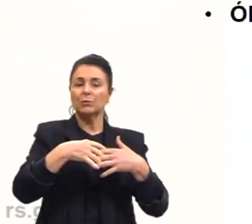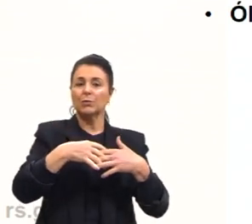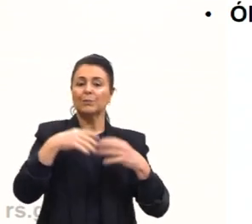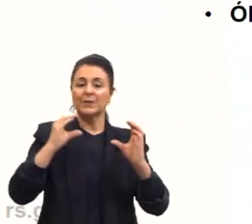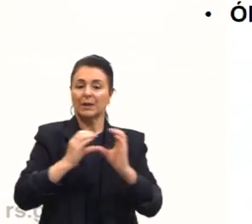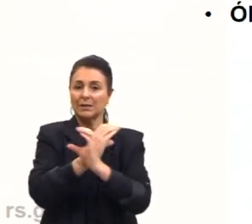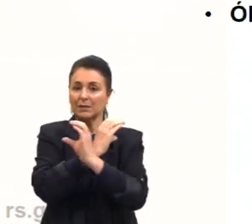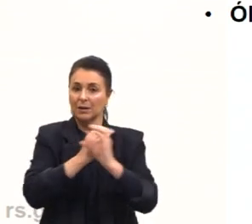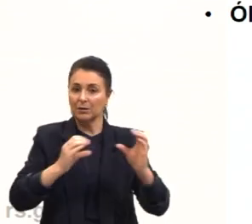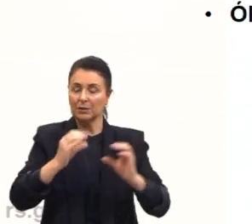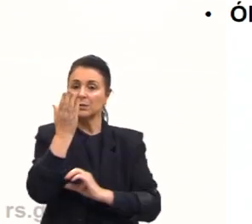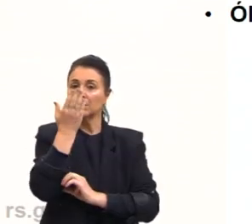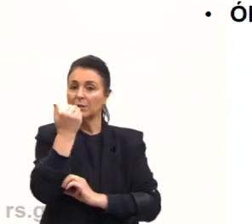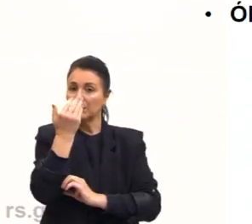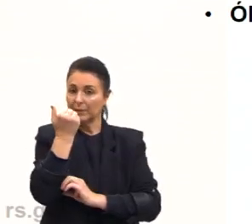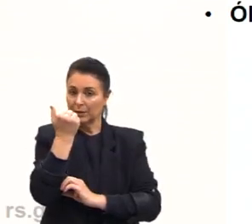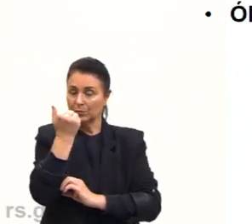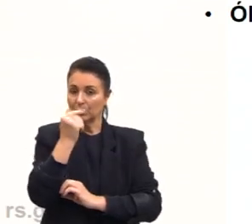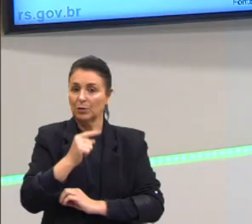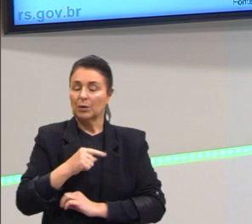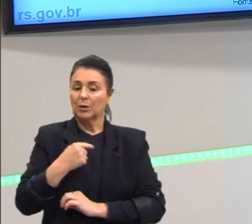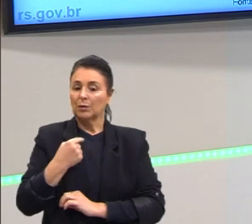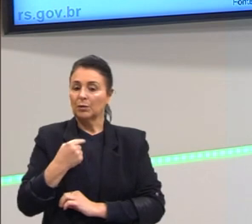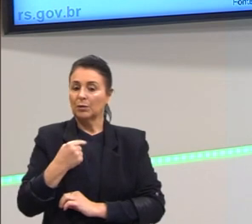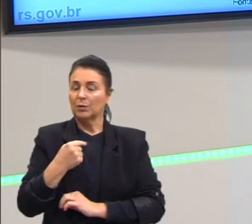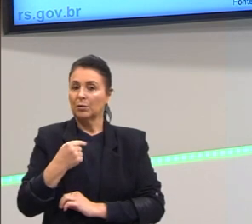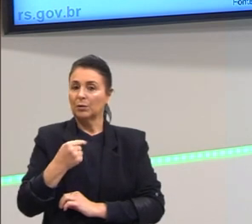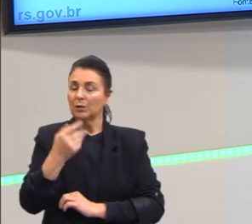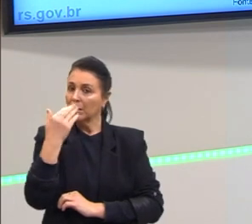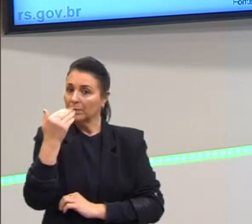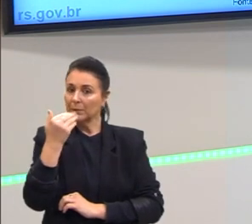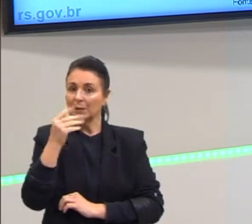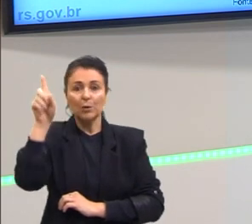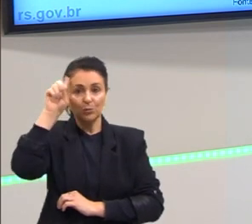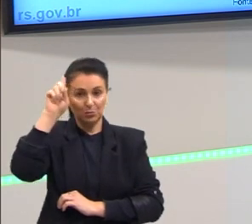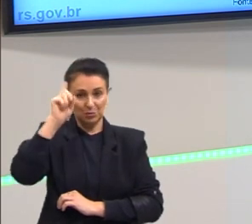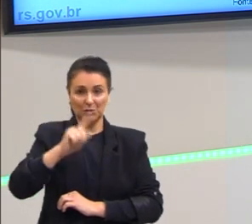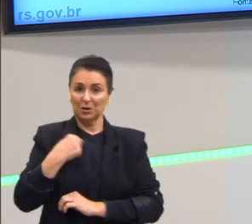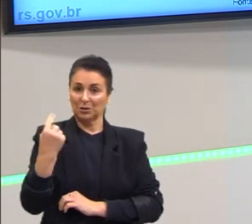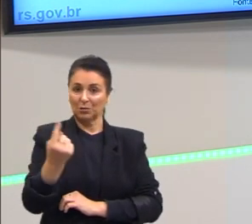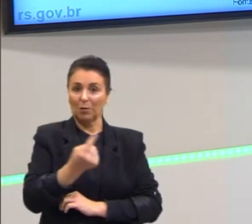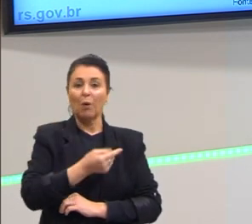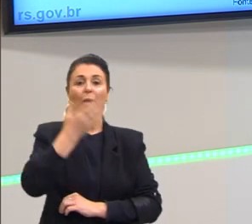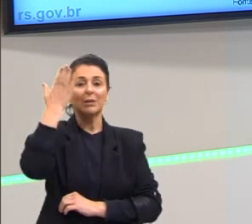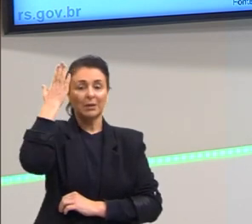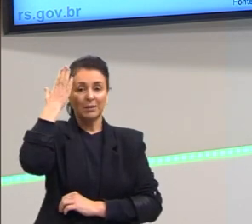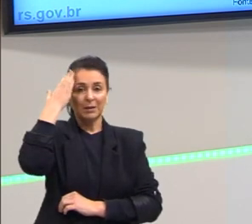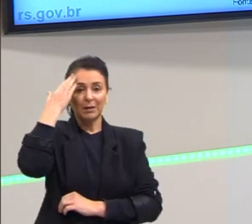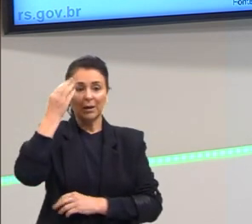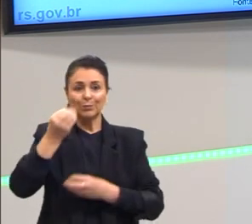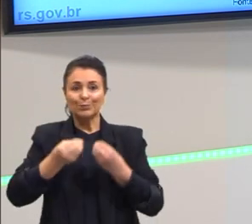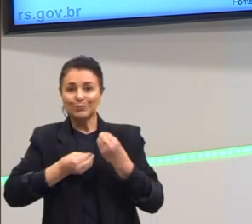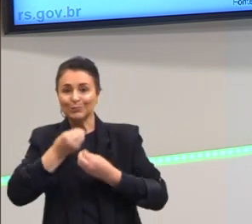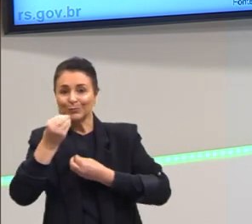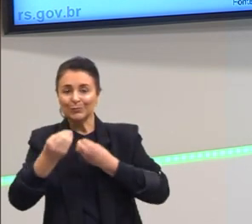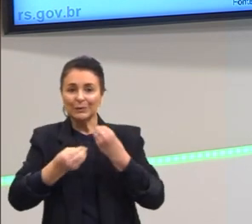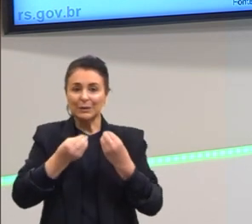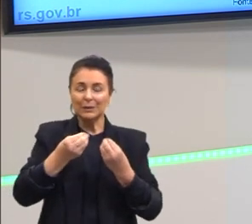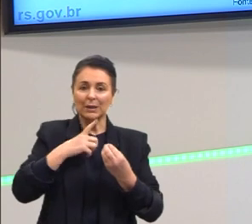do nossos alimentos no nosso nossa alimentação diária né entendendo aonde está presente a